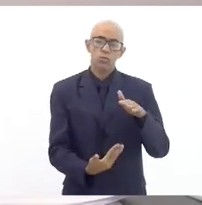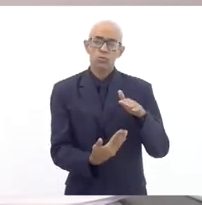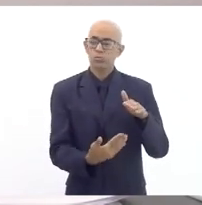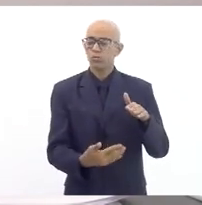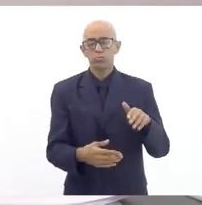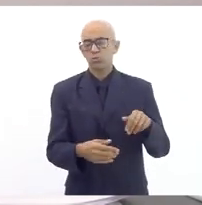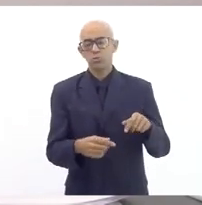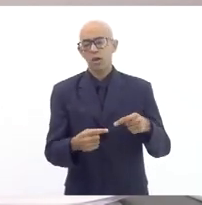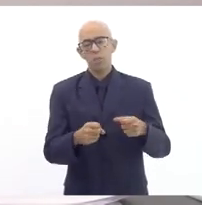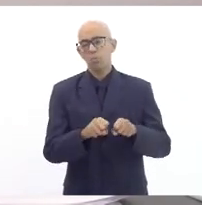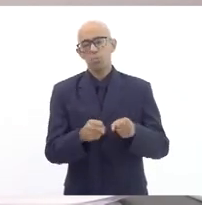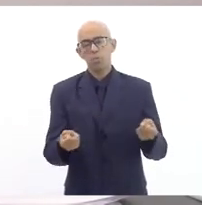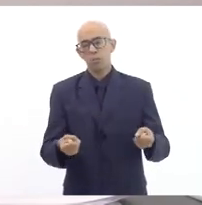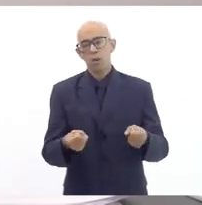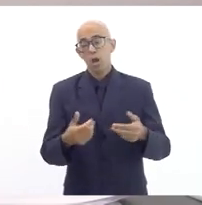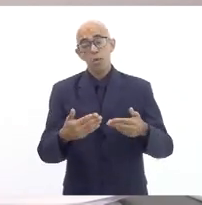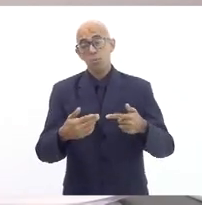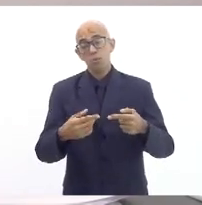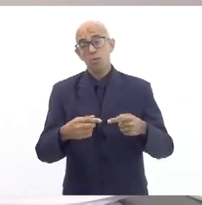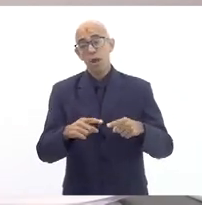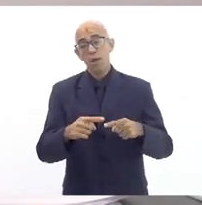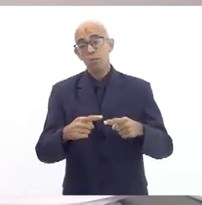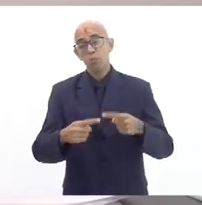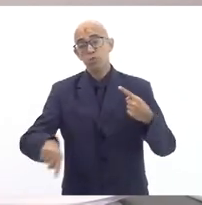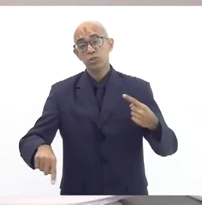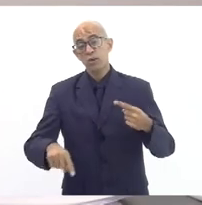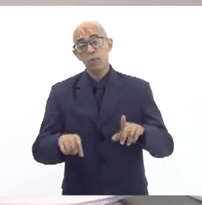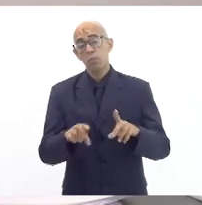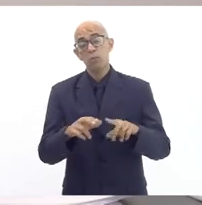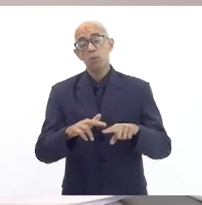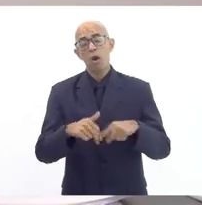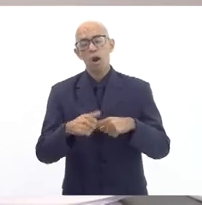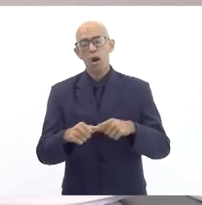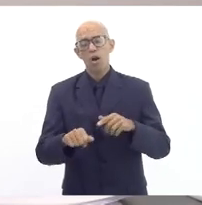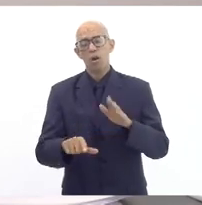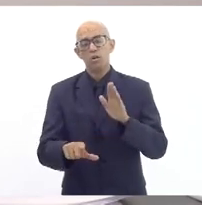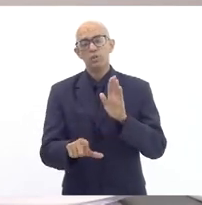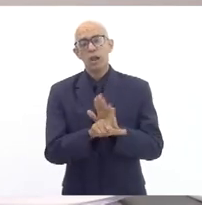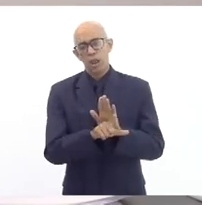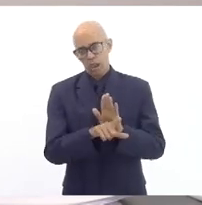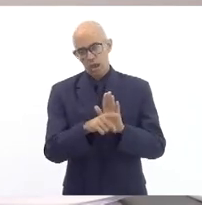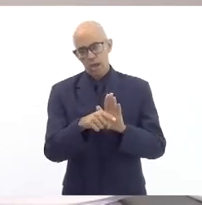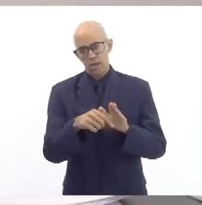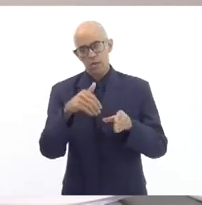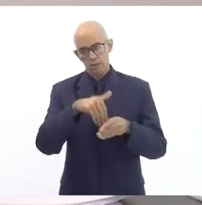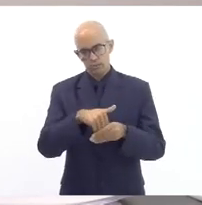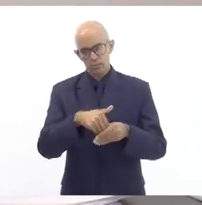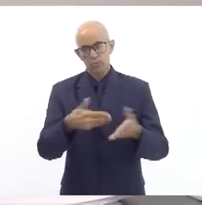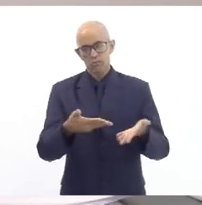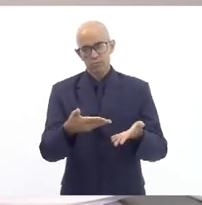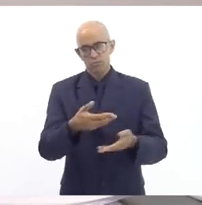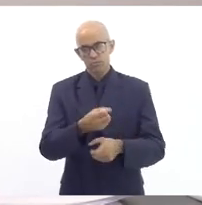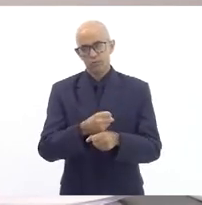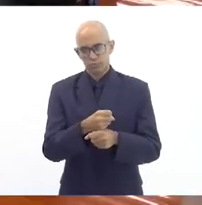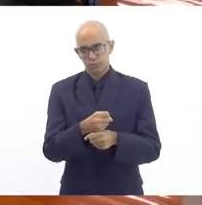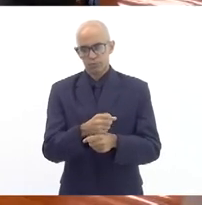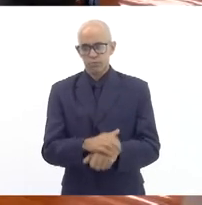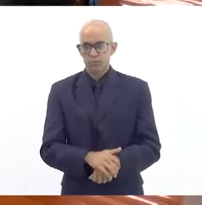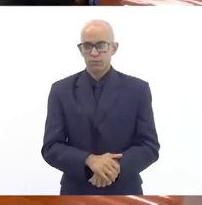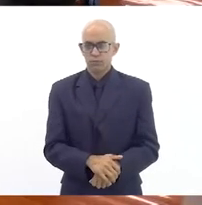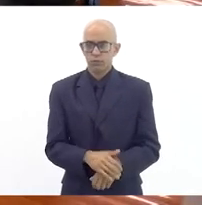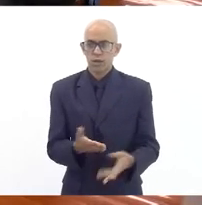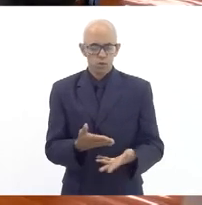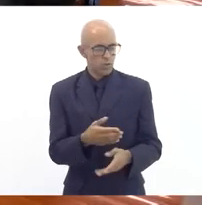eleitoral. Se deseja fazer o concurso público, então que o faça. Passar a palavra para o doutor Eduardo Scholl, que é o nosso defensor público, que está em todas as